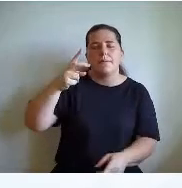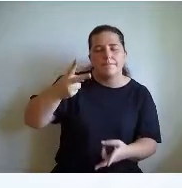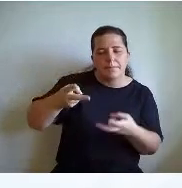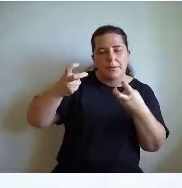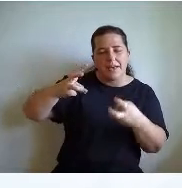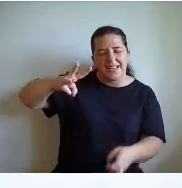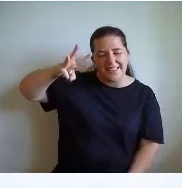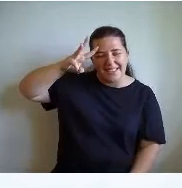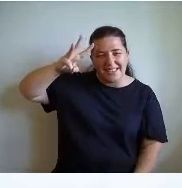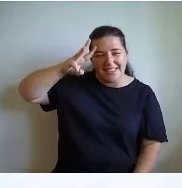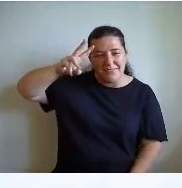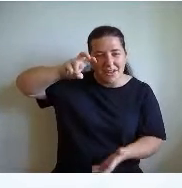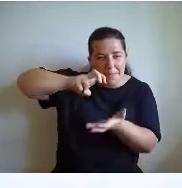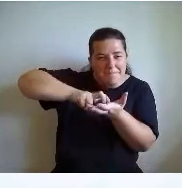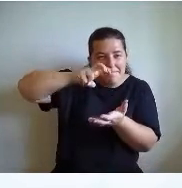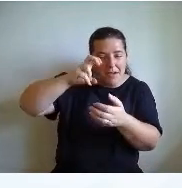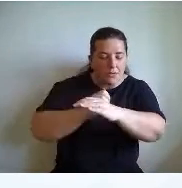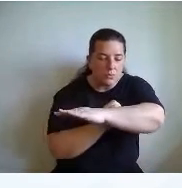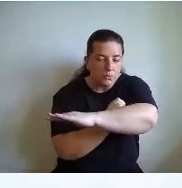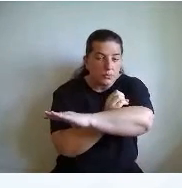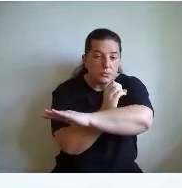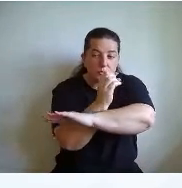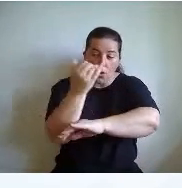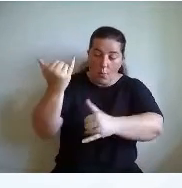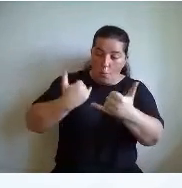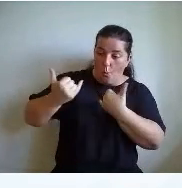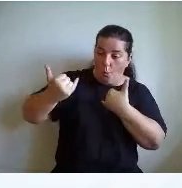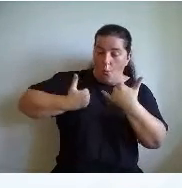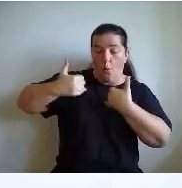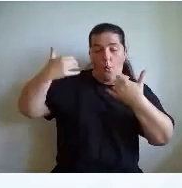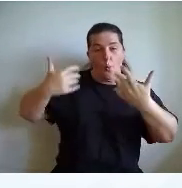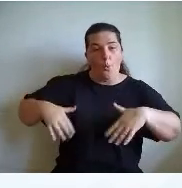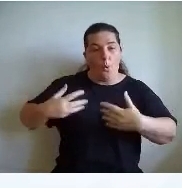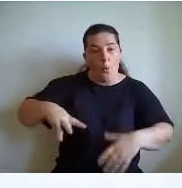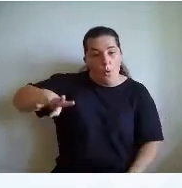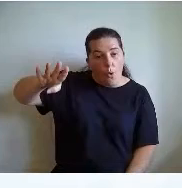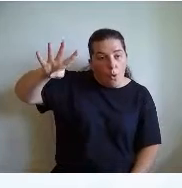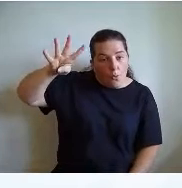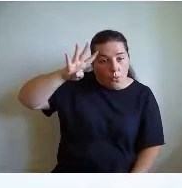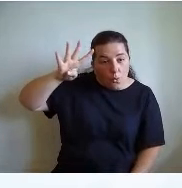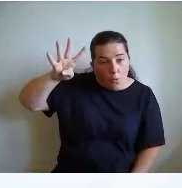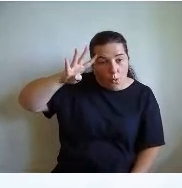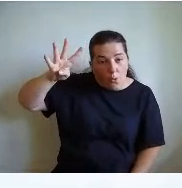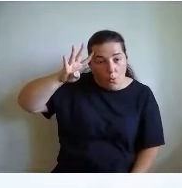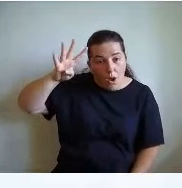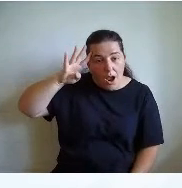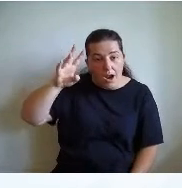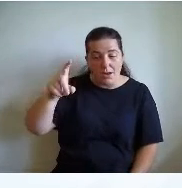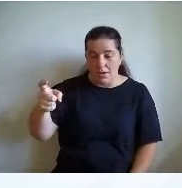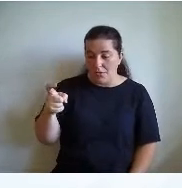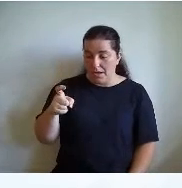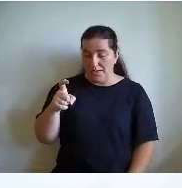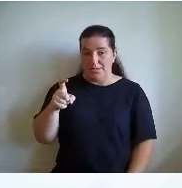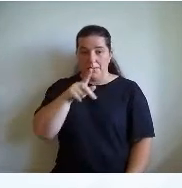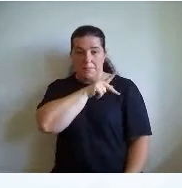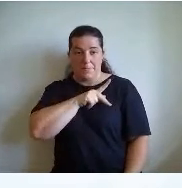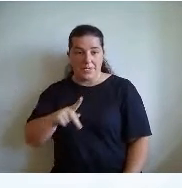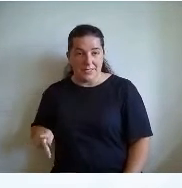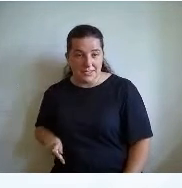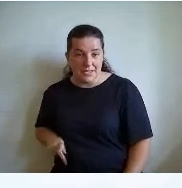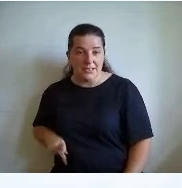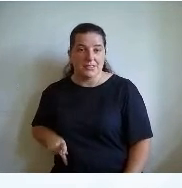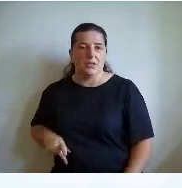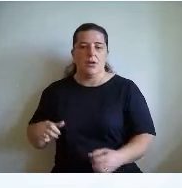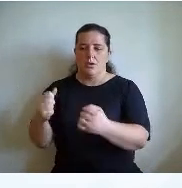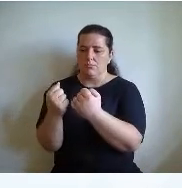Amanhecemos com essa notícia. Na quarta-feira, o ex-presidente deu uma coletiva para